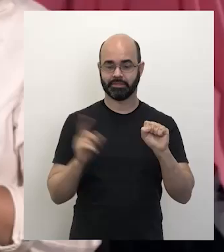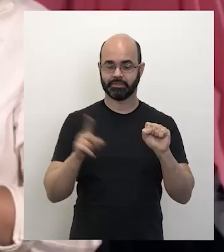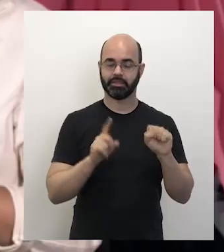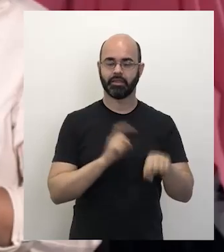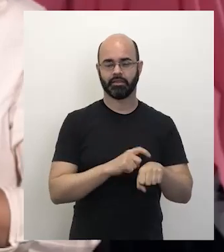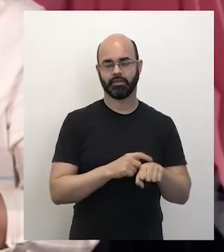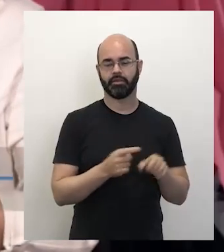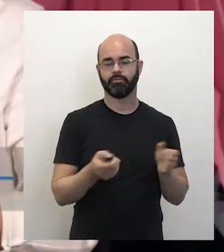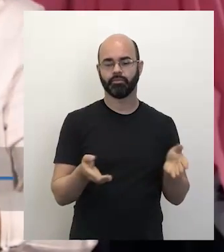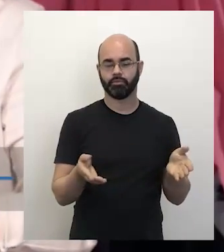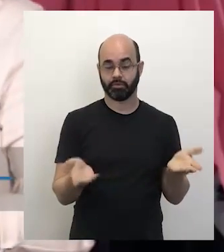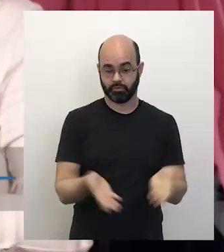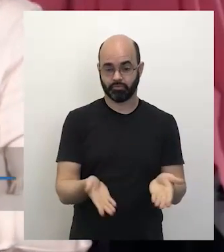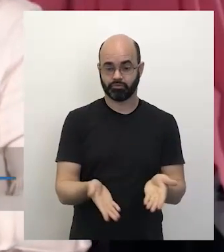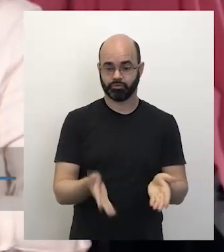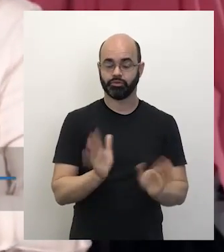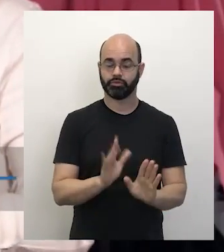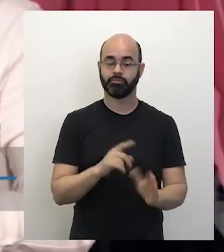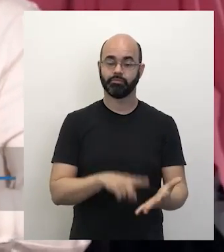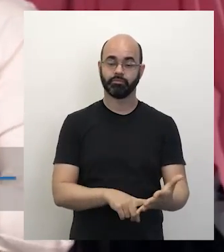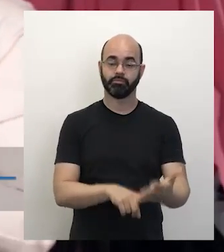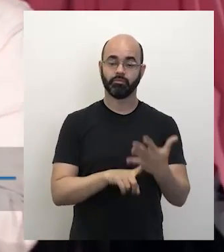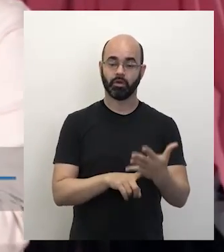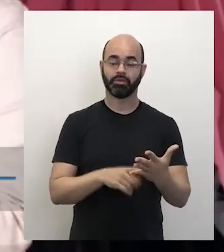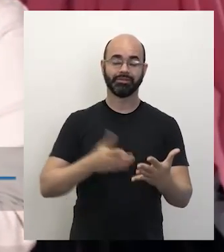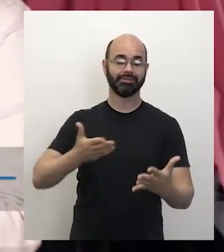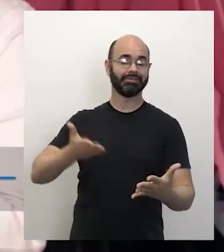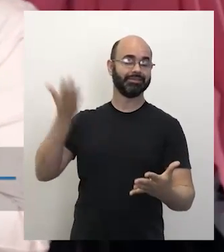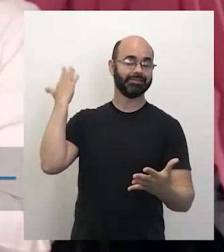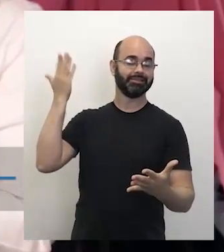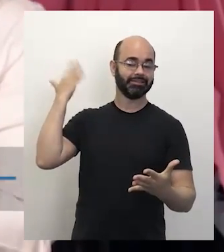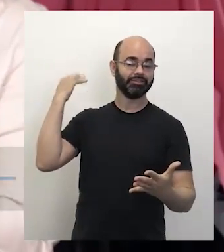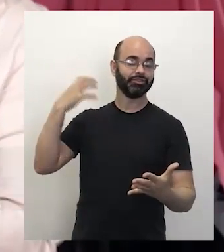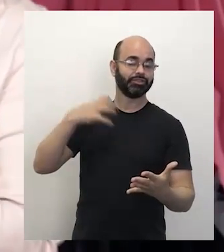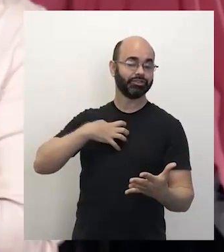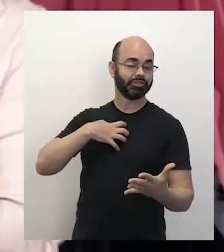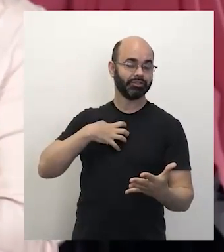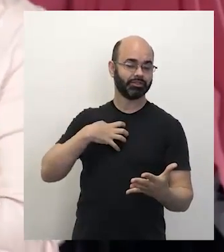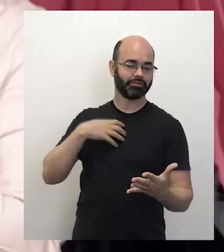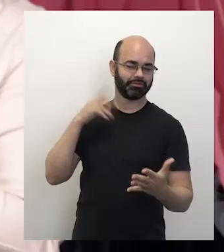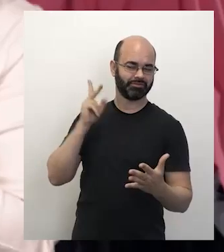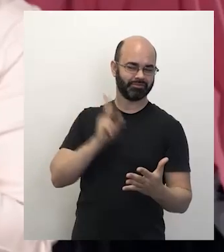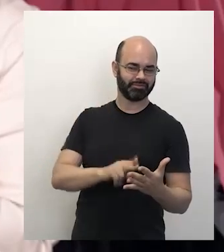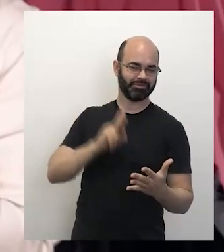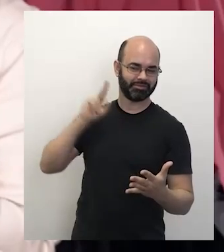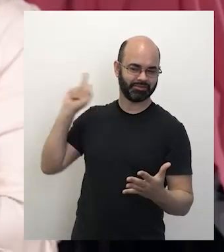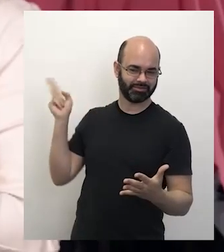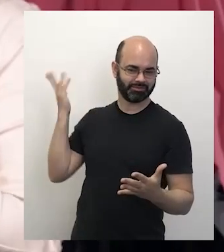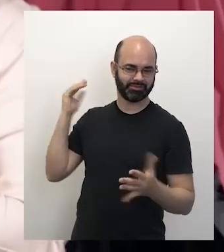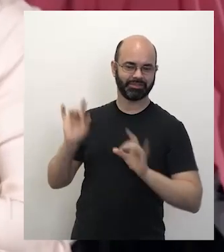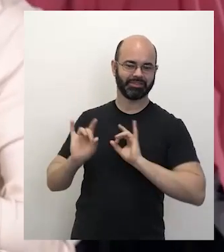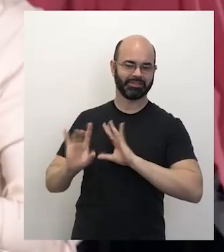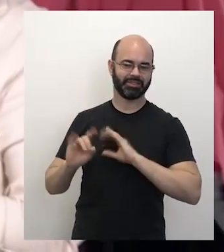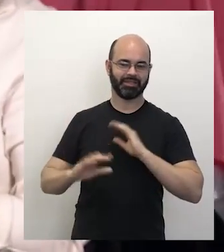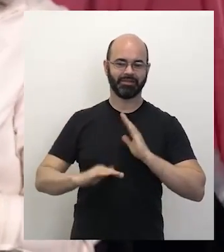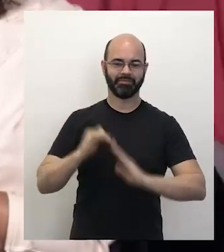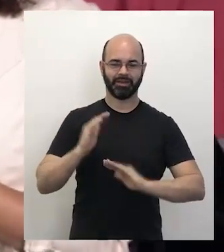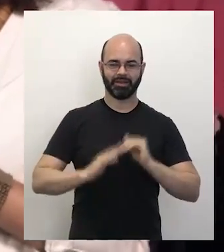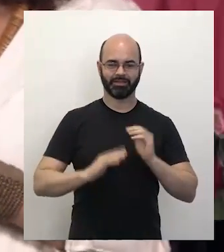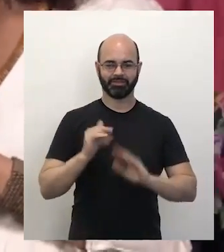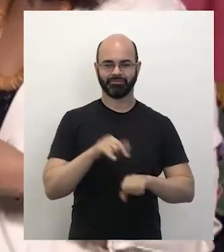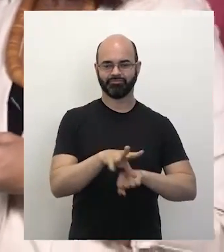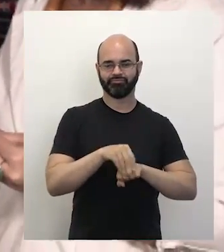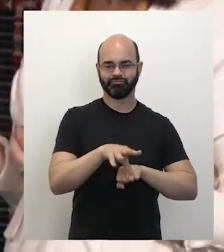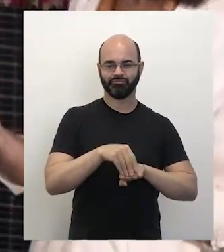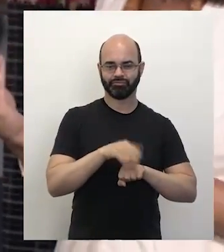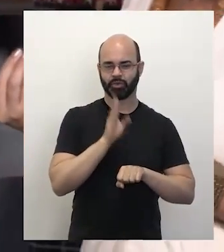estão contando para nós uma história sobre uma prática, sobre uma técnica, um saber. Então, eles tingiam